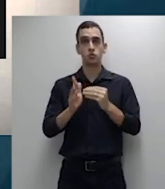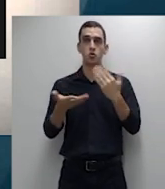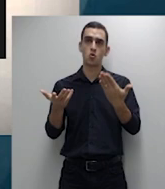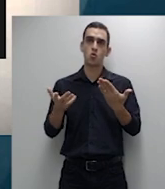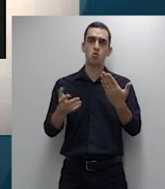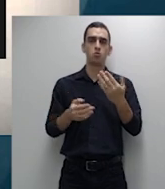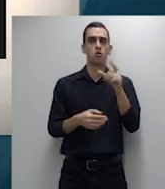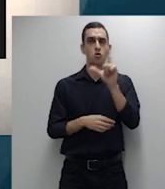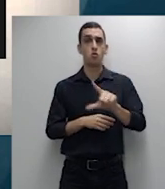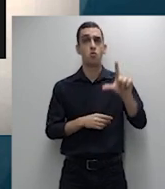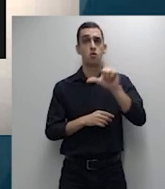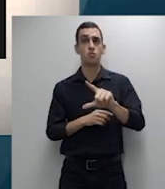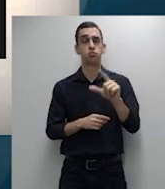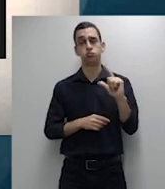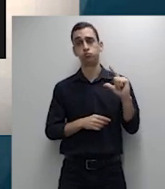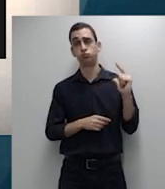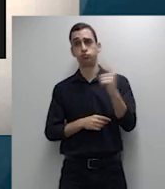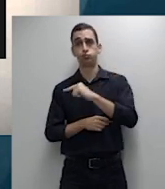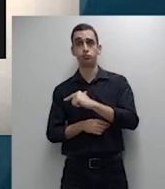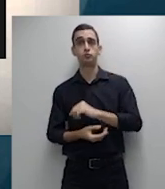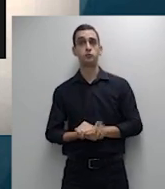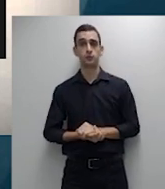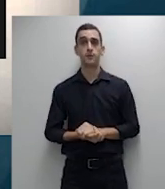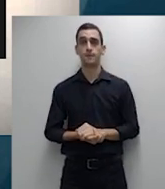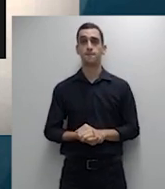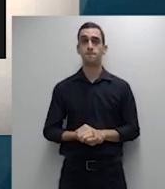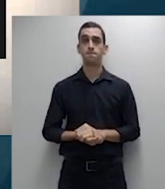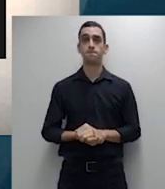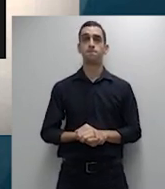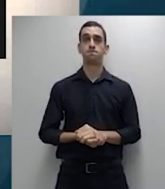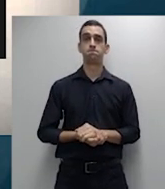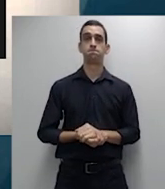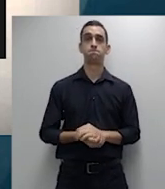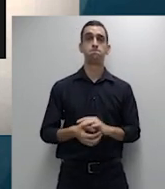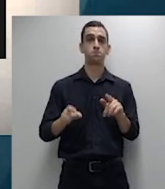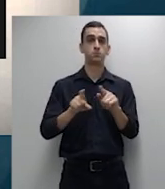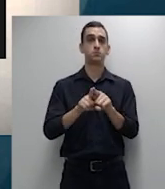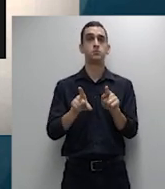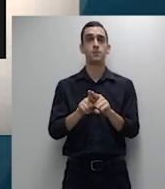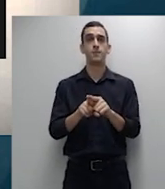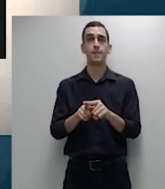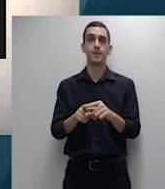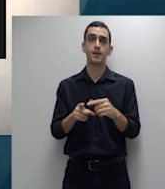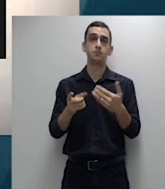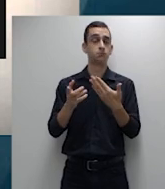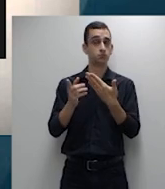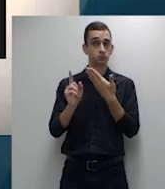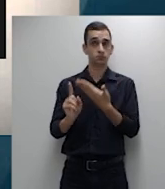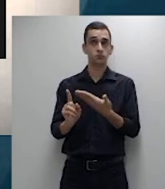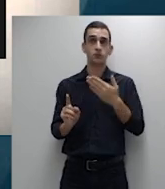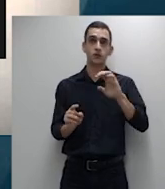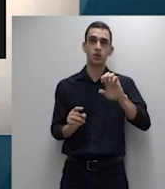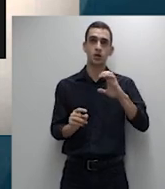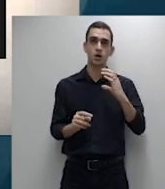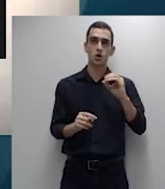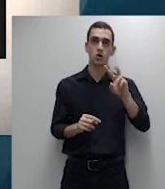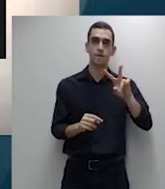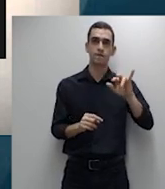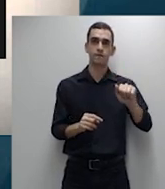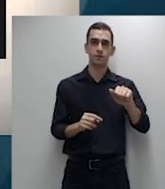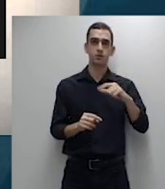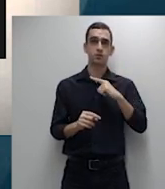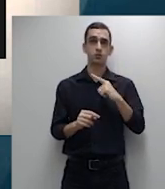nesse citologista E tu tás motivo espera a concessionária Ecovias dos imigrantes